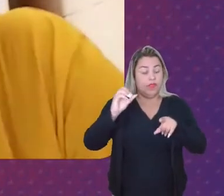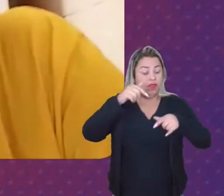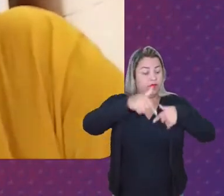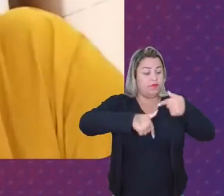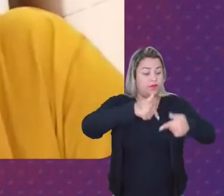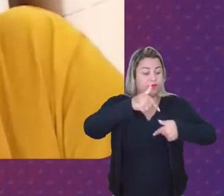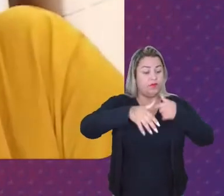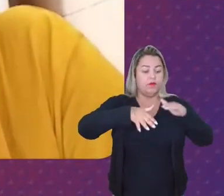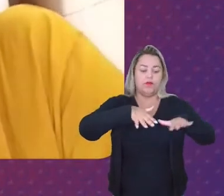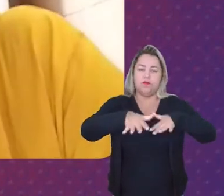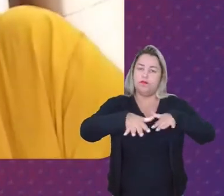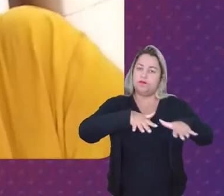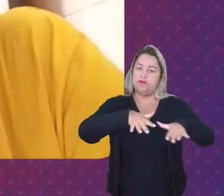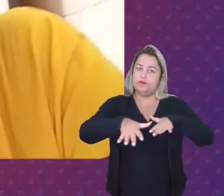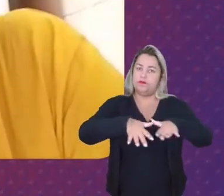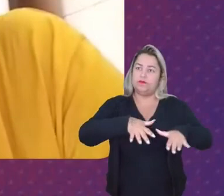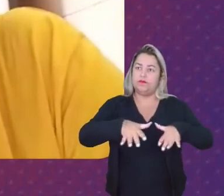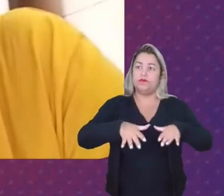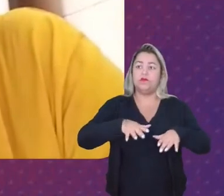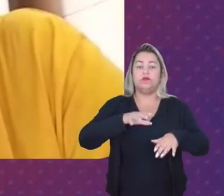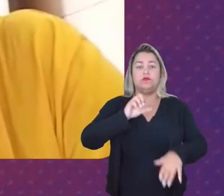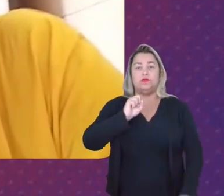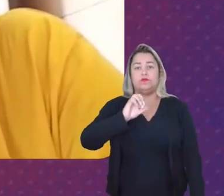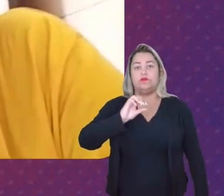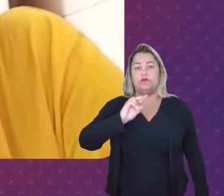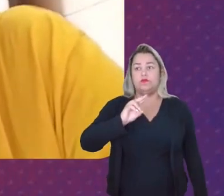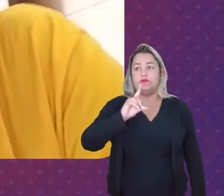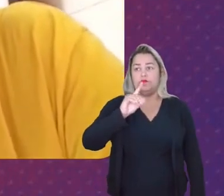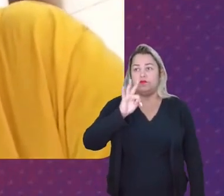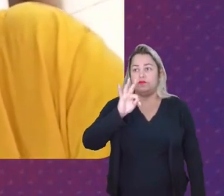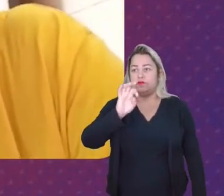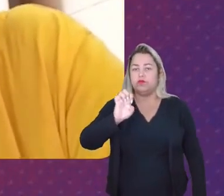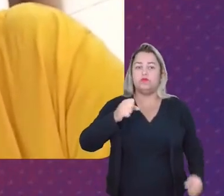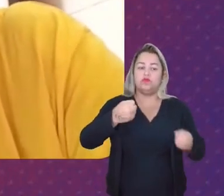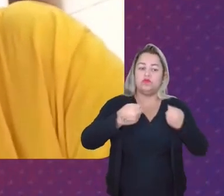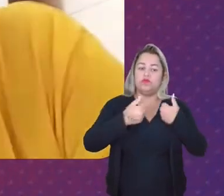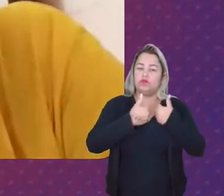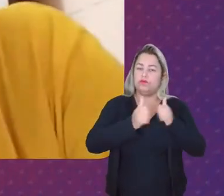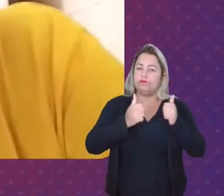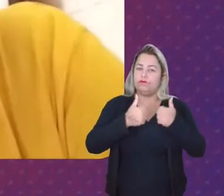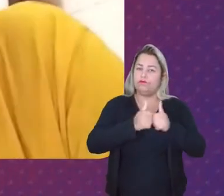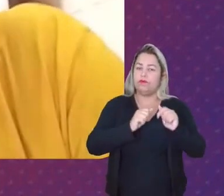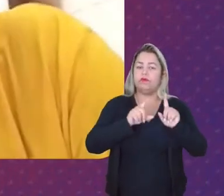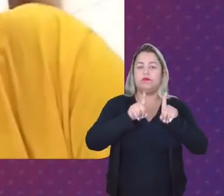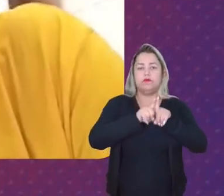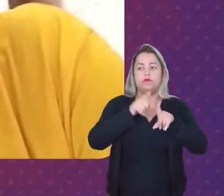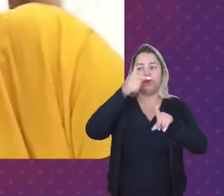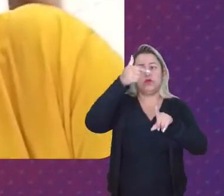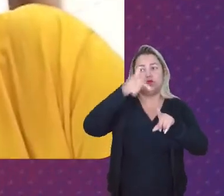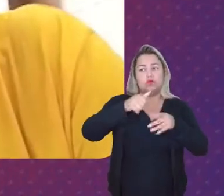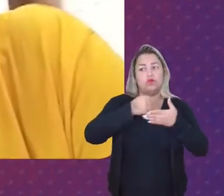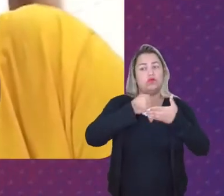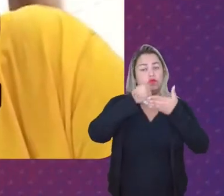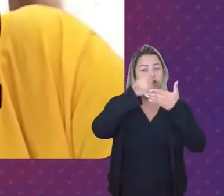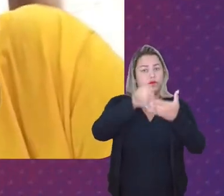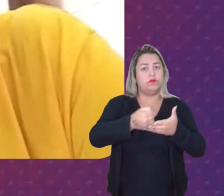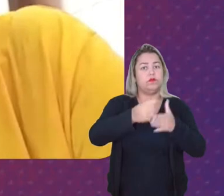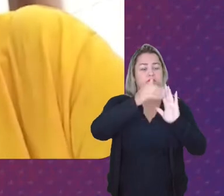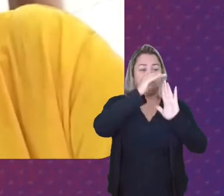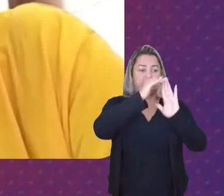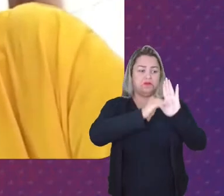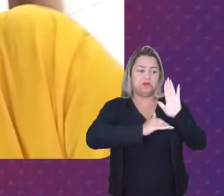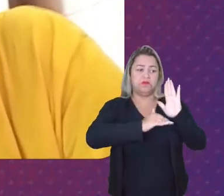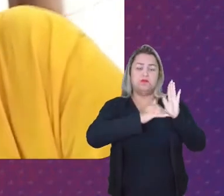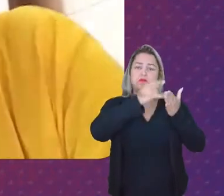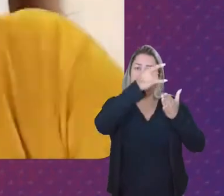conseguiu mobilizar da região sudeste, né, por ser mais perto, a questão do transporte. Entregamos mais uma vez esse plano de luta para